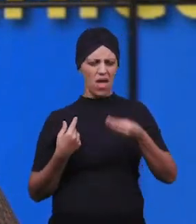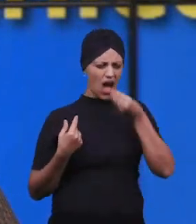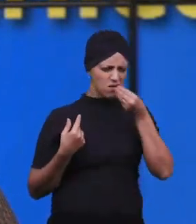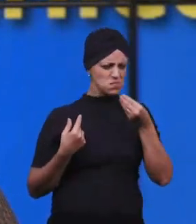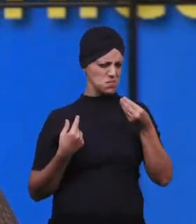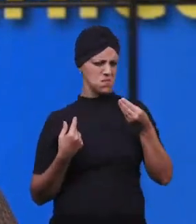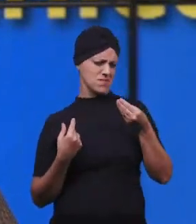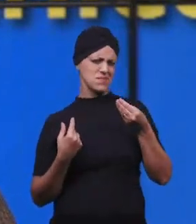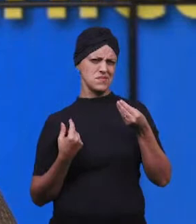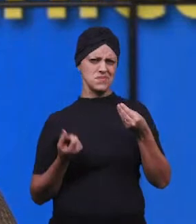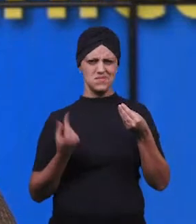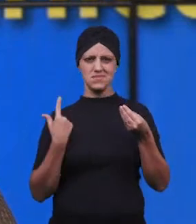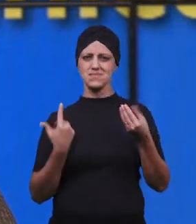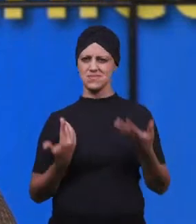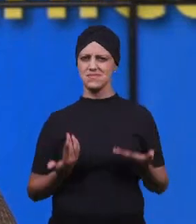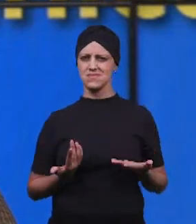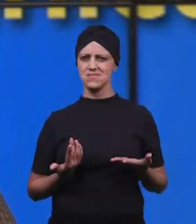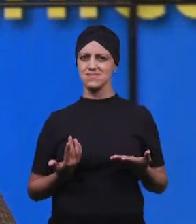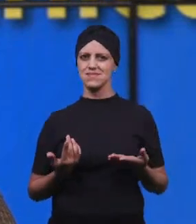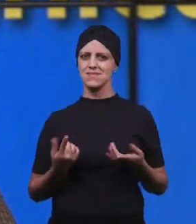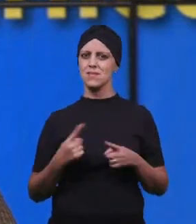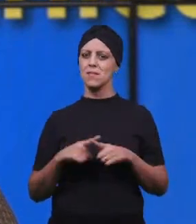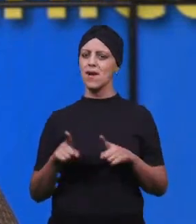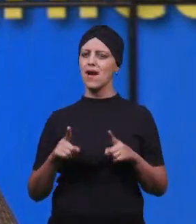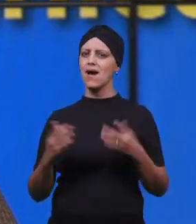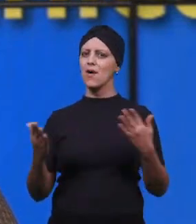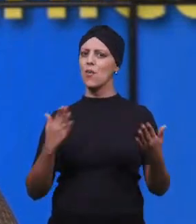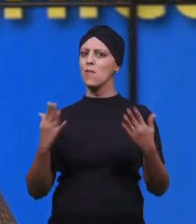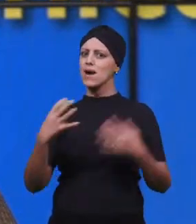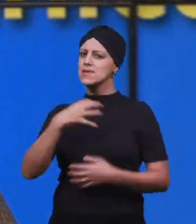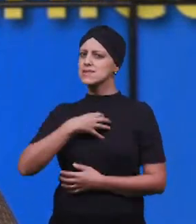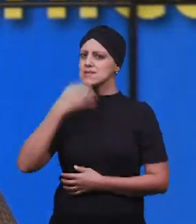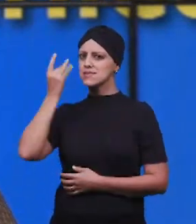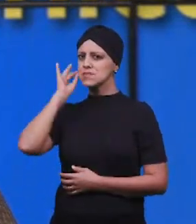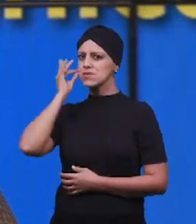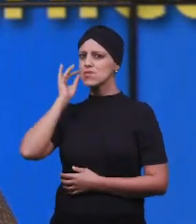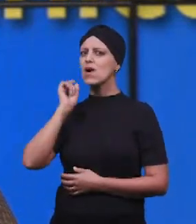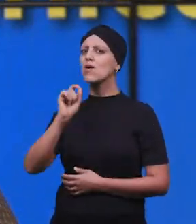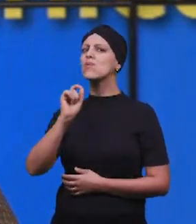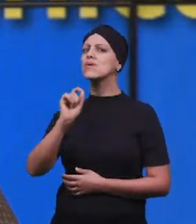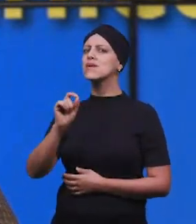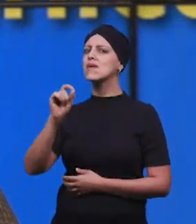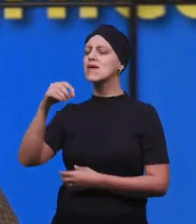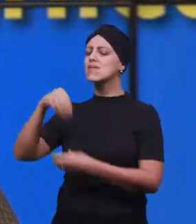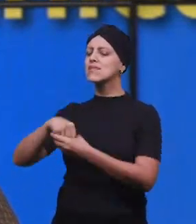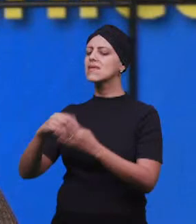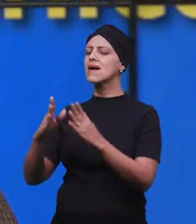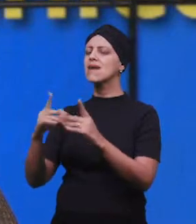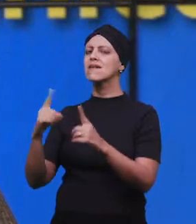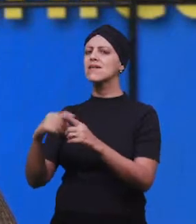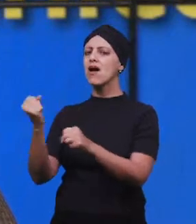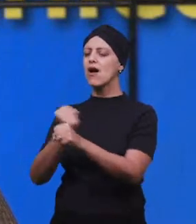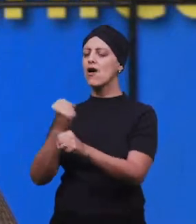estranhos ao nosso paladar. É claro, é natural isso. Mas na obra do Senhor, Nós não vivemos só de filé mignon do cordeiro, nós